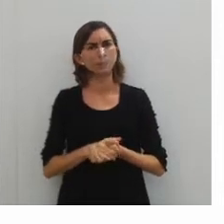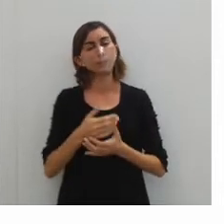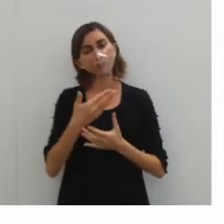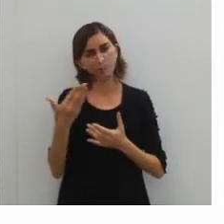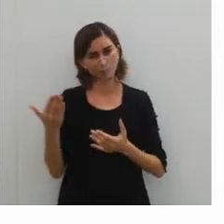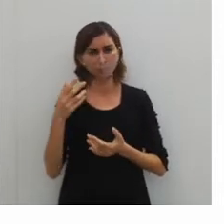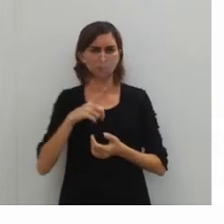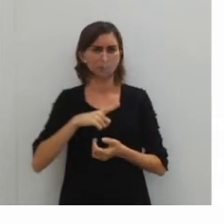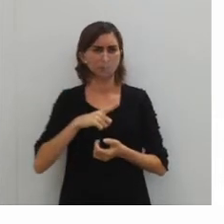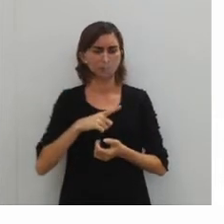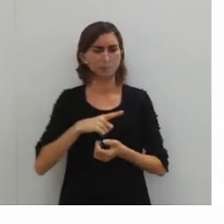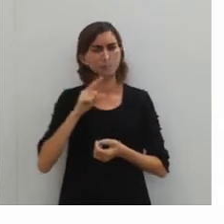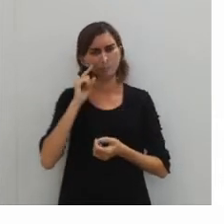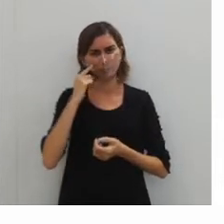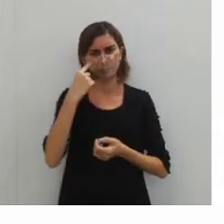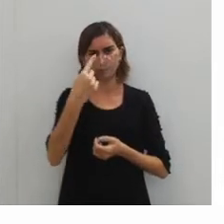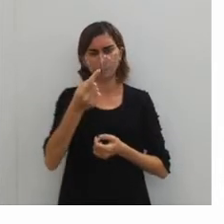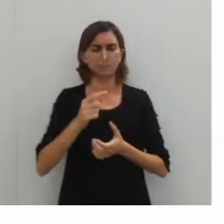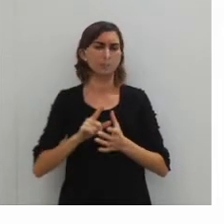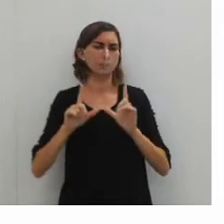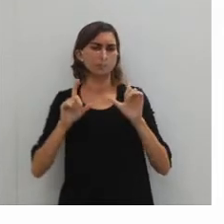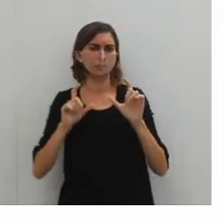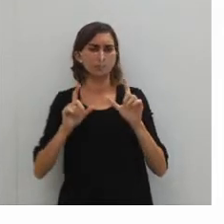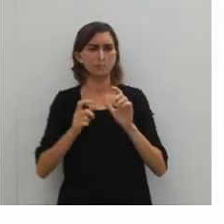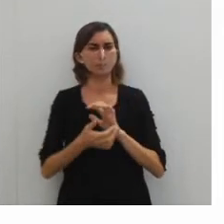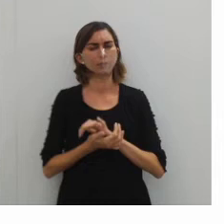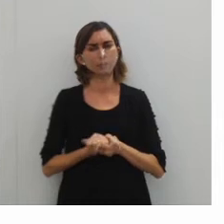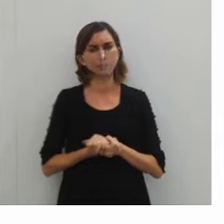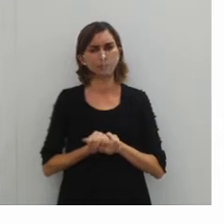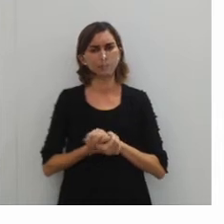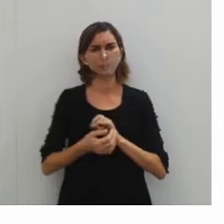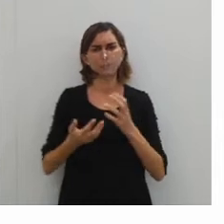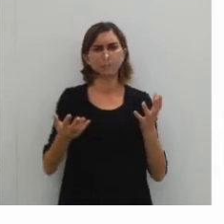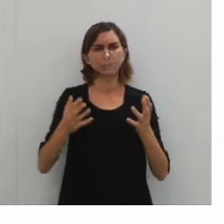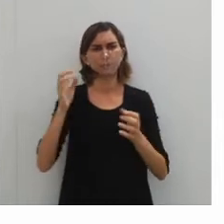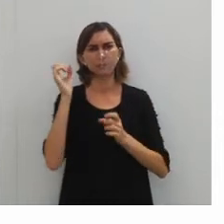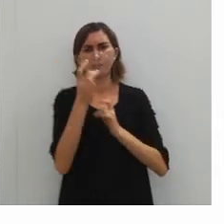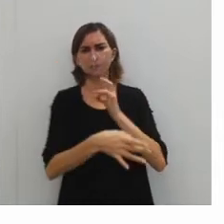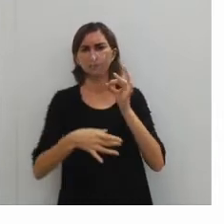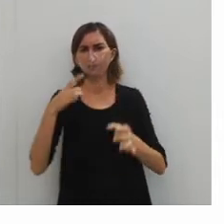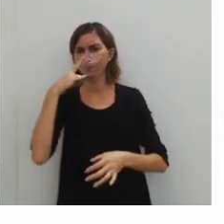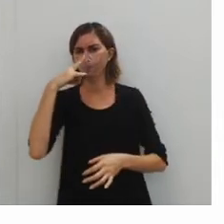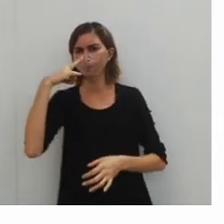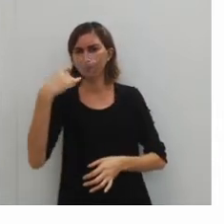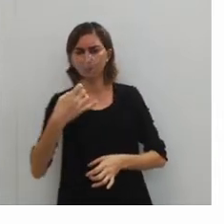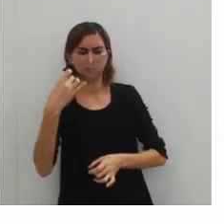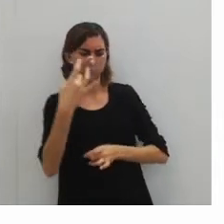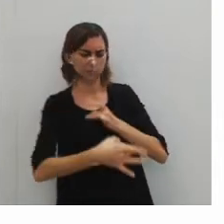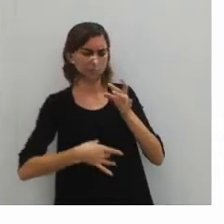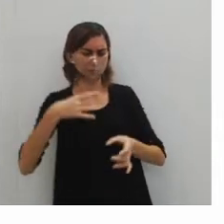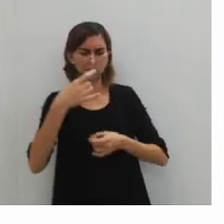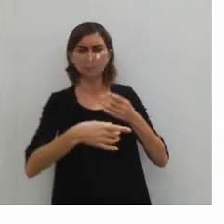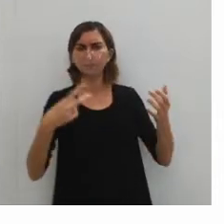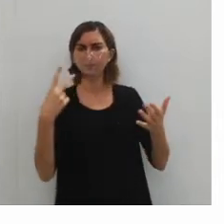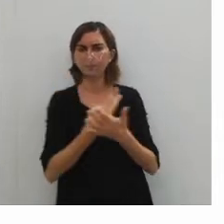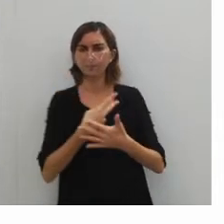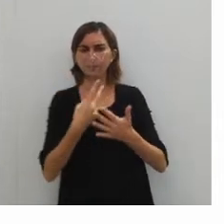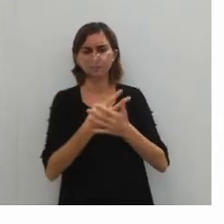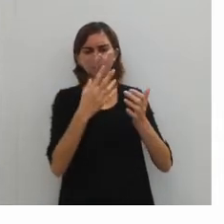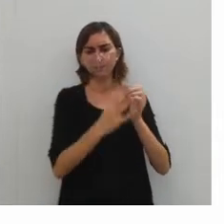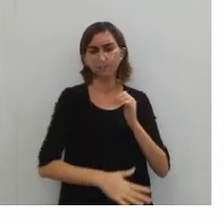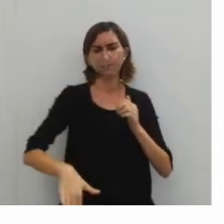Então, nós temos aqui o descarte irregular do lixo, né? Principalmente nas